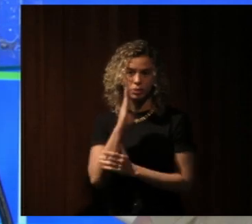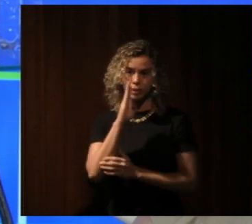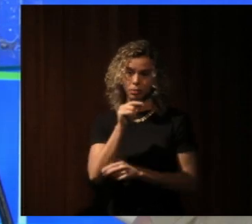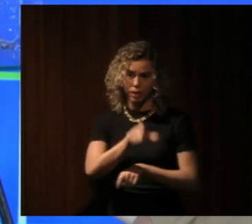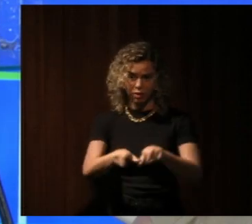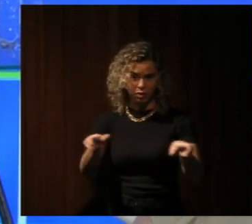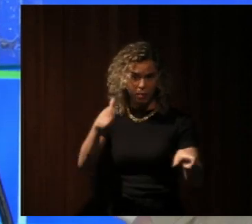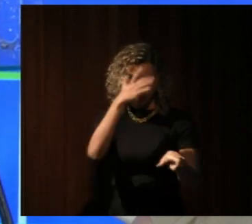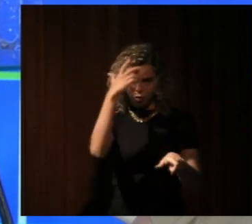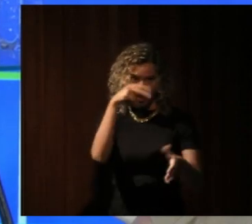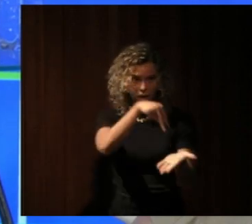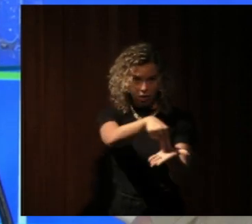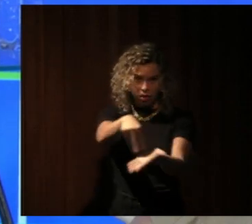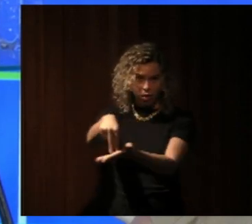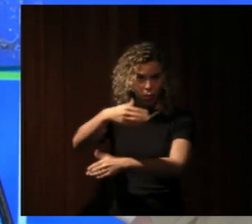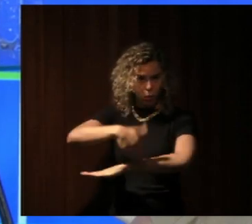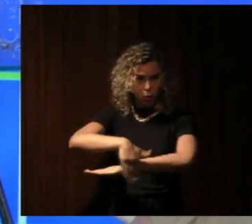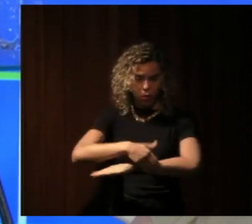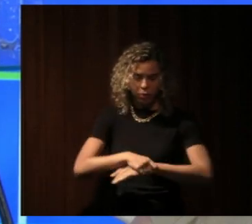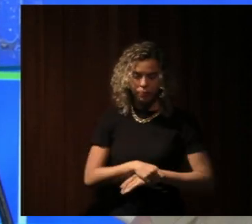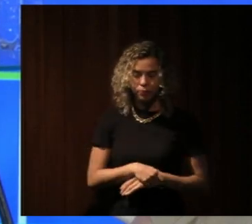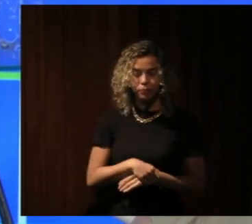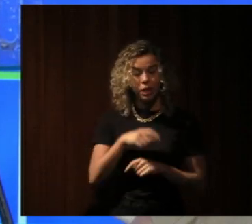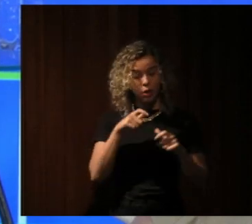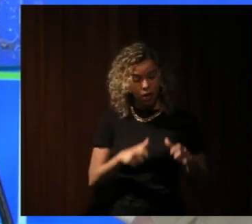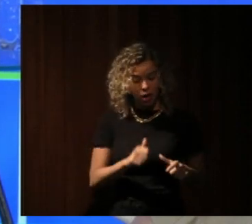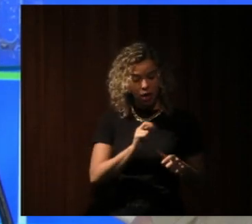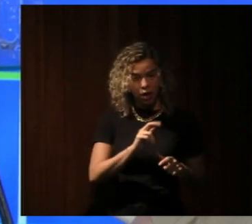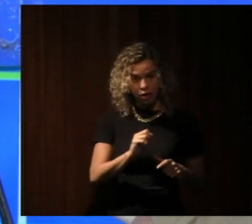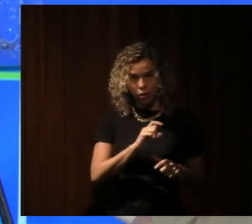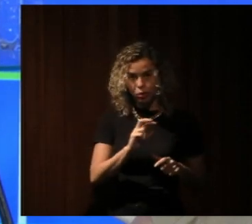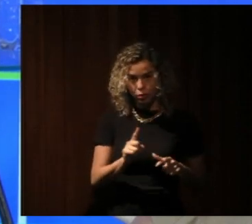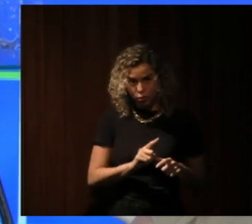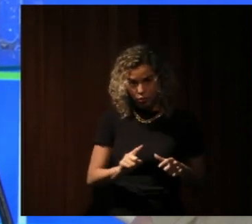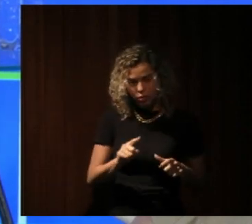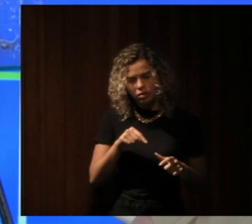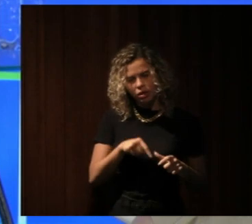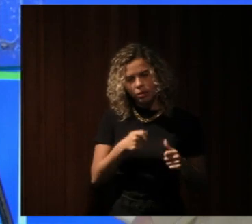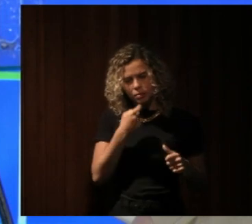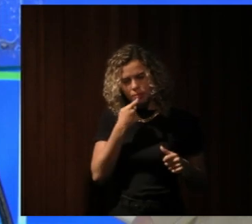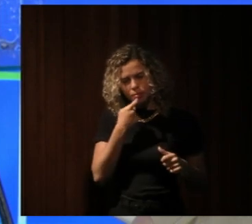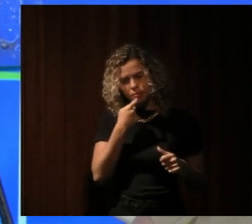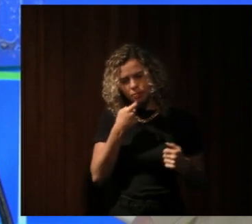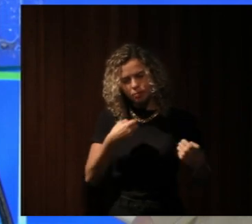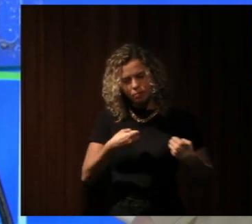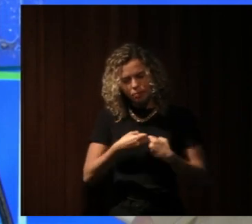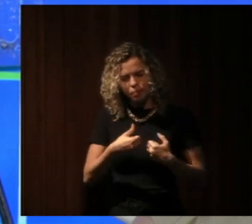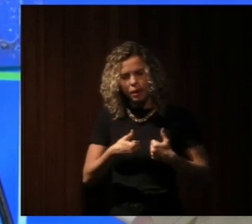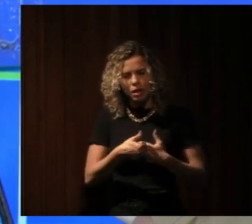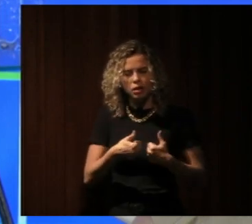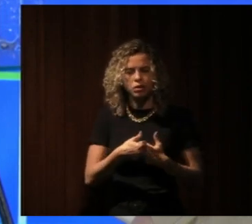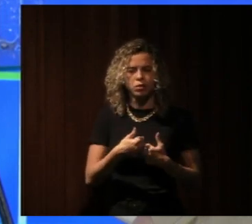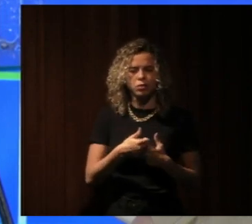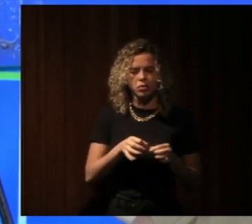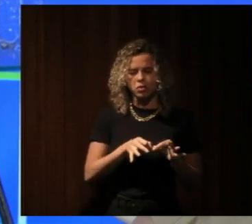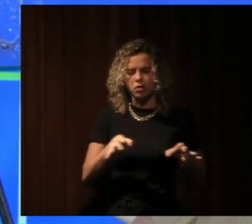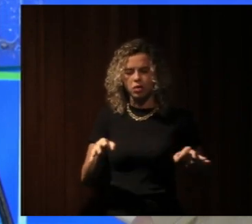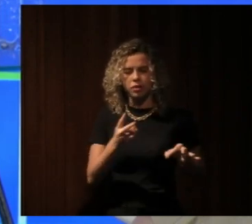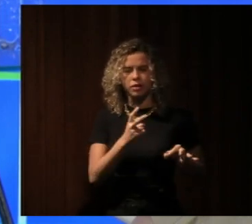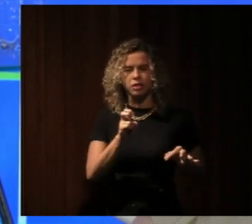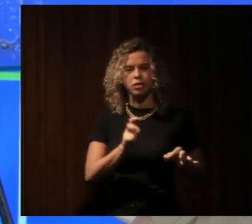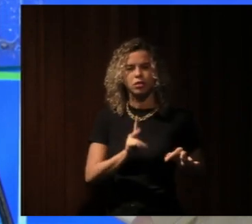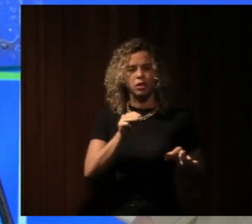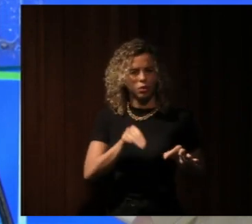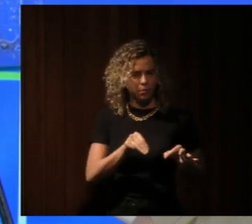dias na rua e Aracruz apesar de ser bem certo Acho que 20 25 Km de